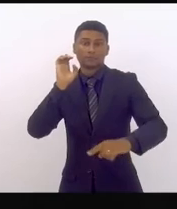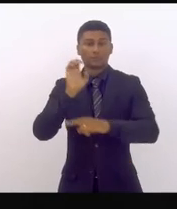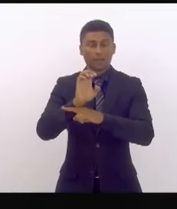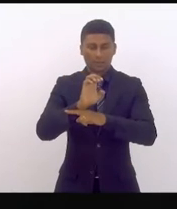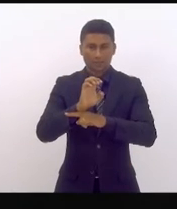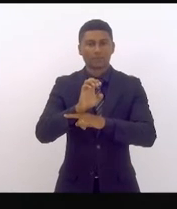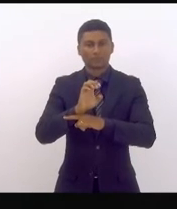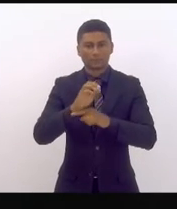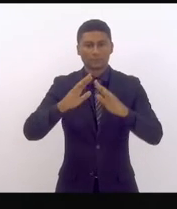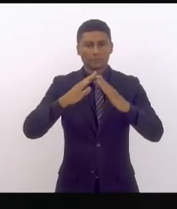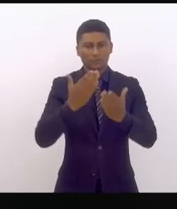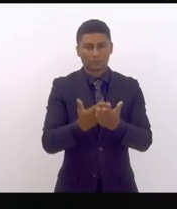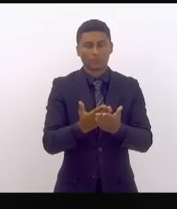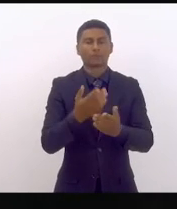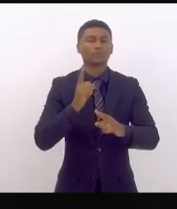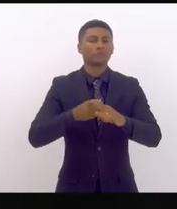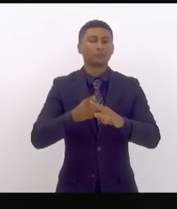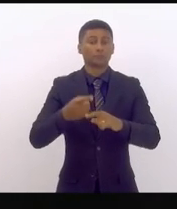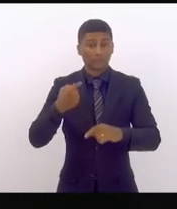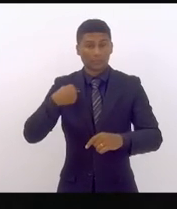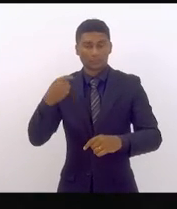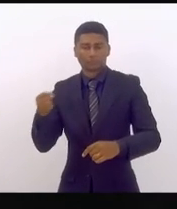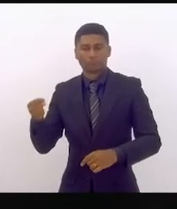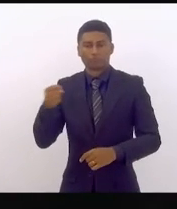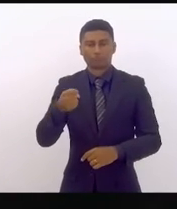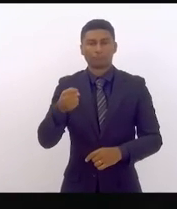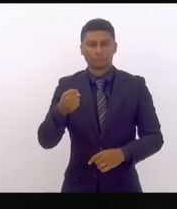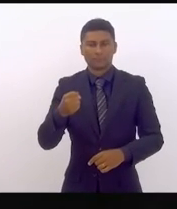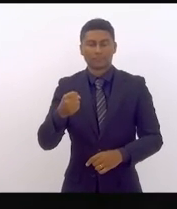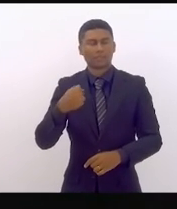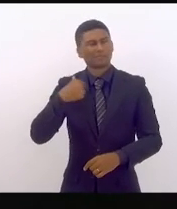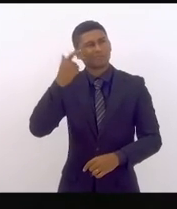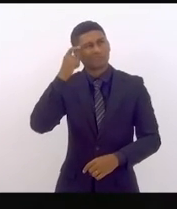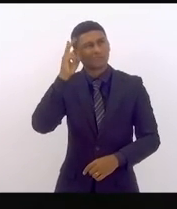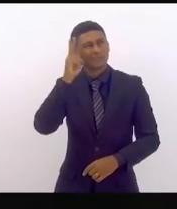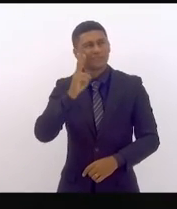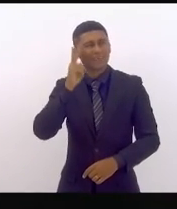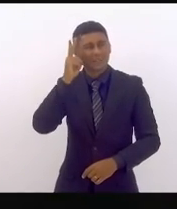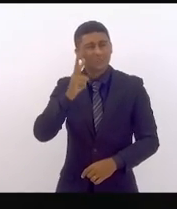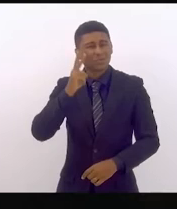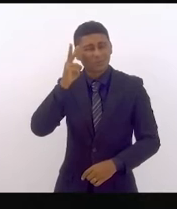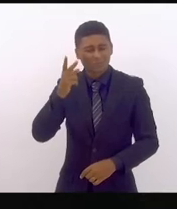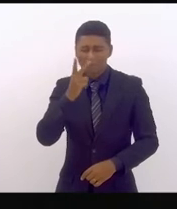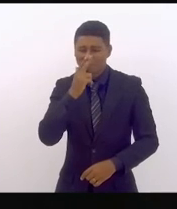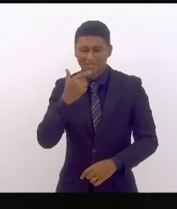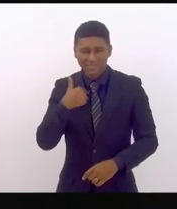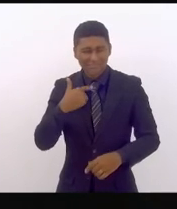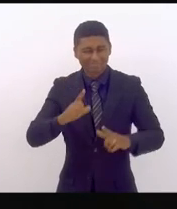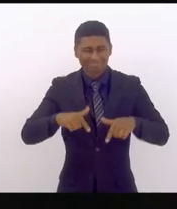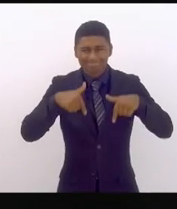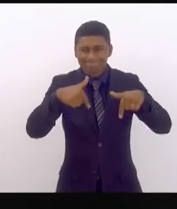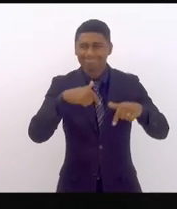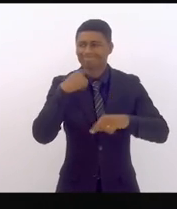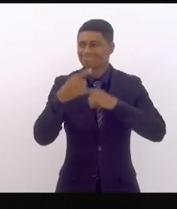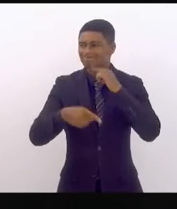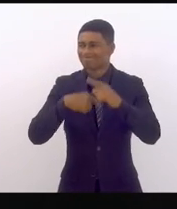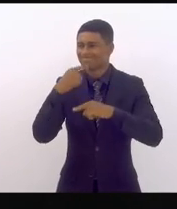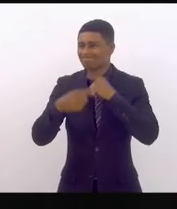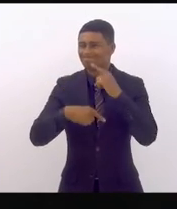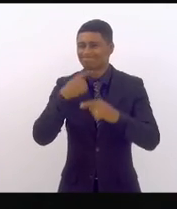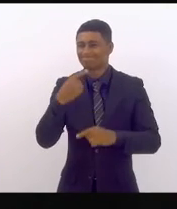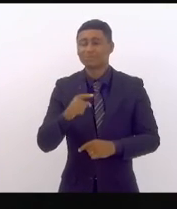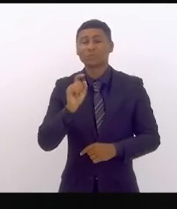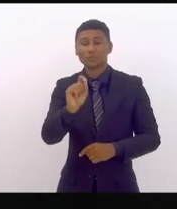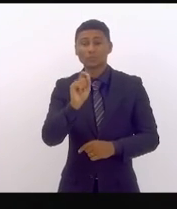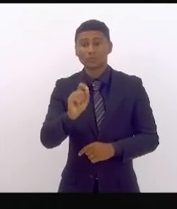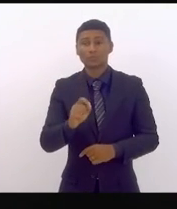eu assumi e eu tinha sempre um sonho como Vereador Mas a minha voz não é culpava a nível de estado que era